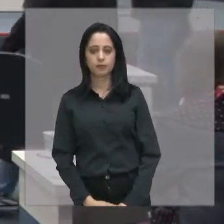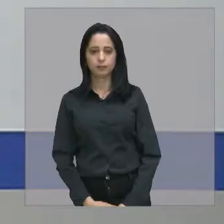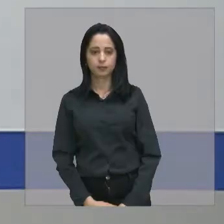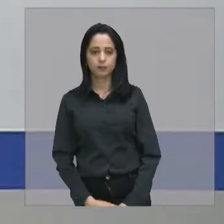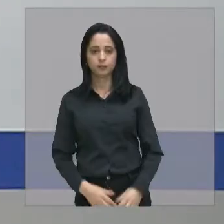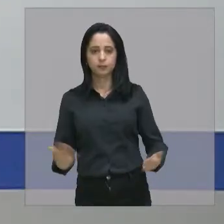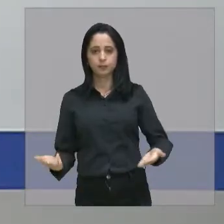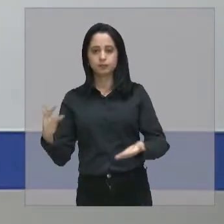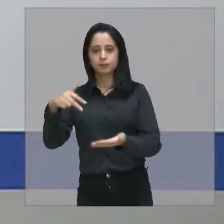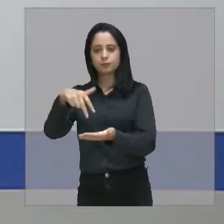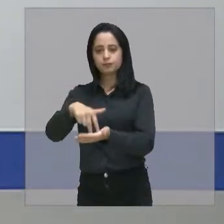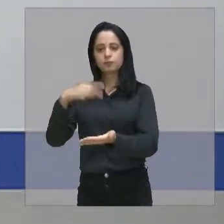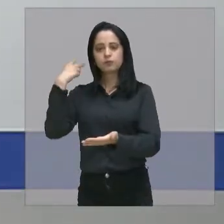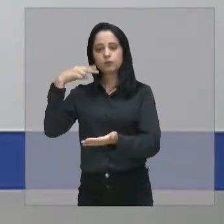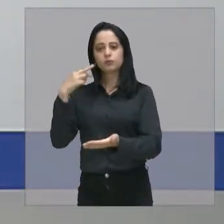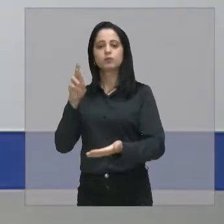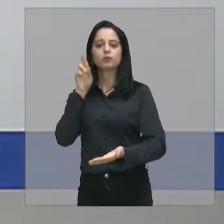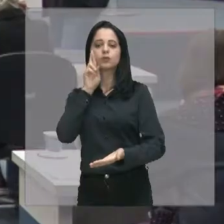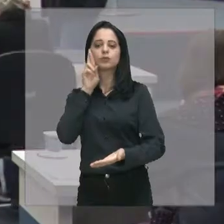Com a palavra, o vereador Renato Santiago.